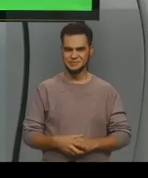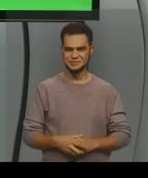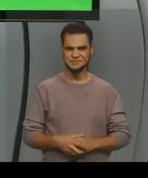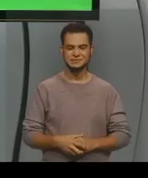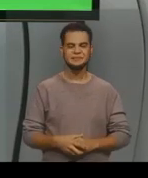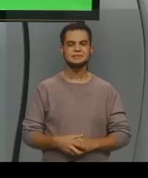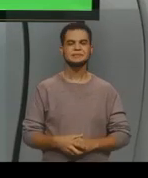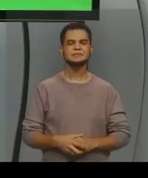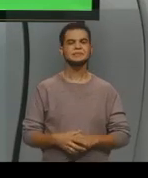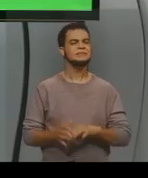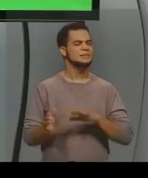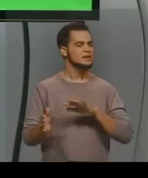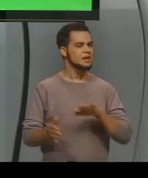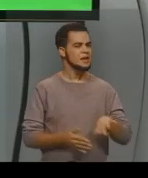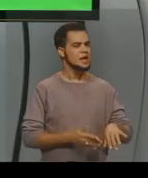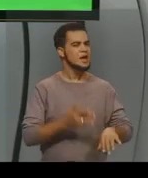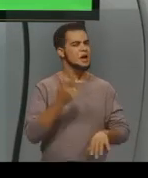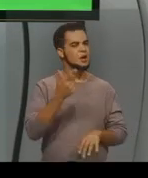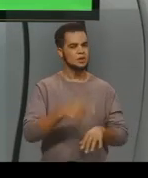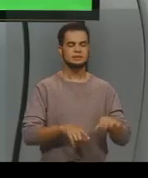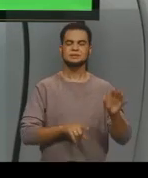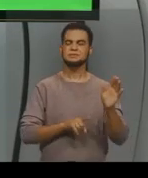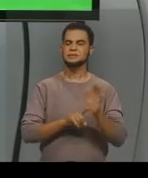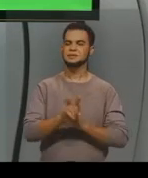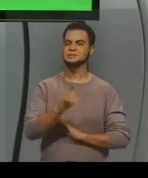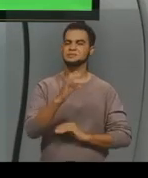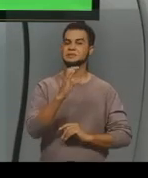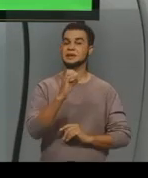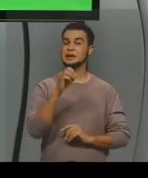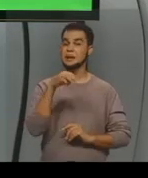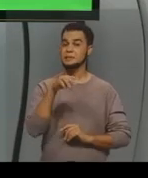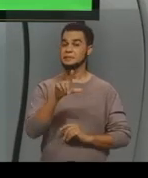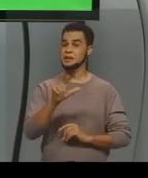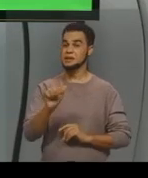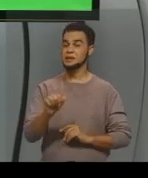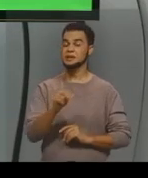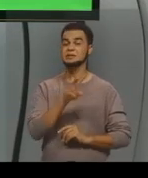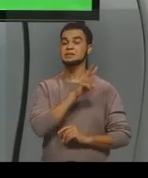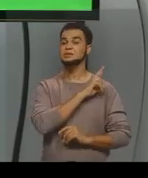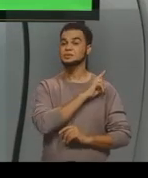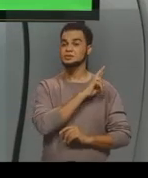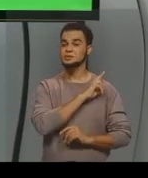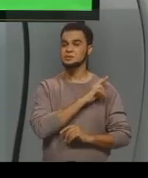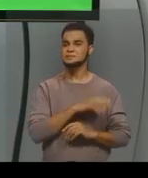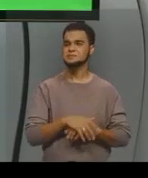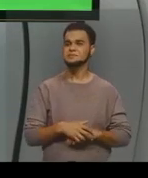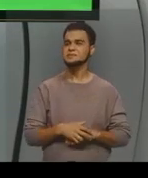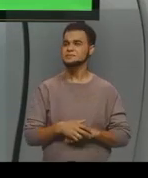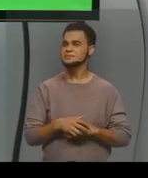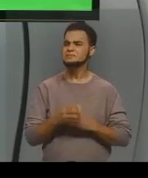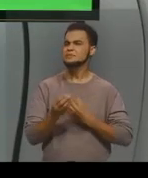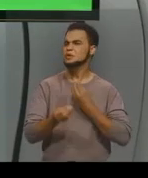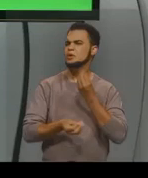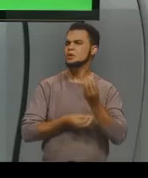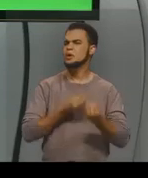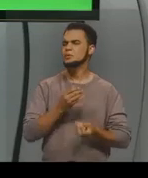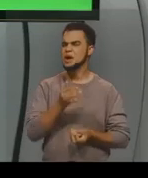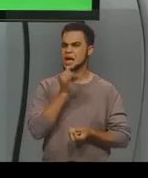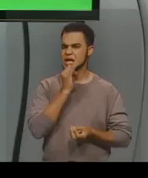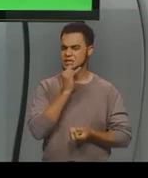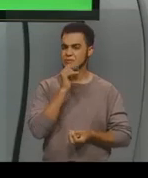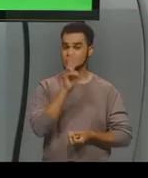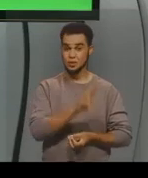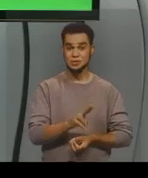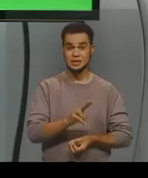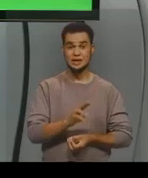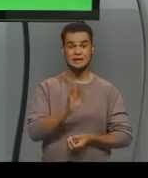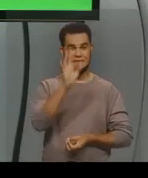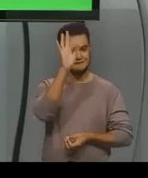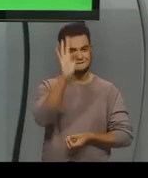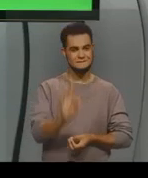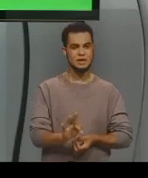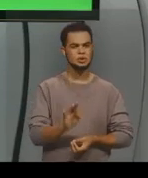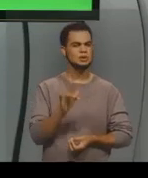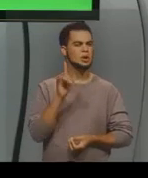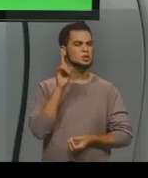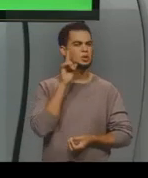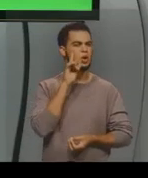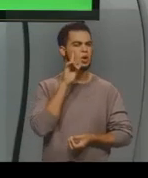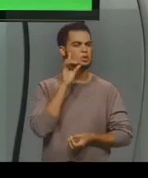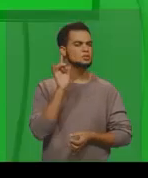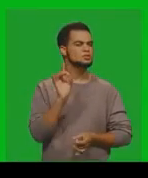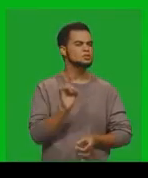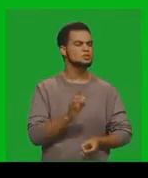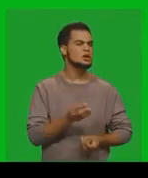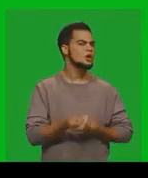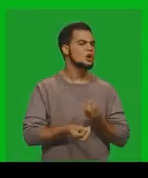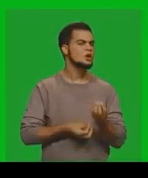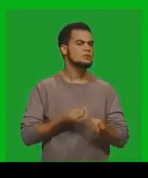agora, a Camila do 2º ano. Como seria o exemplo de usar fatorial no dia a dia? Oi, Camilo, tudo